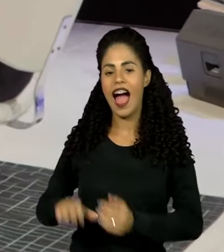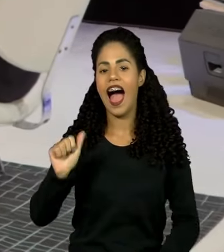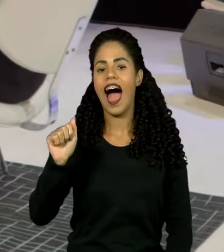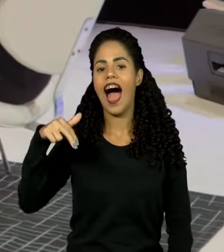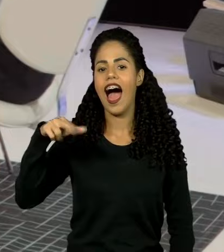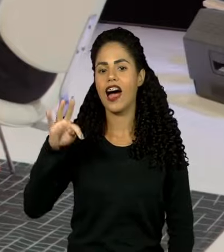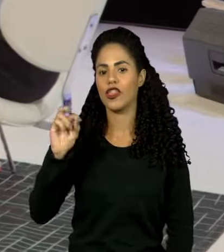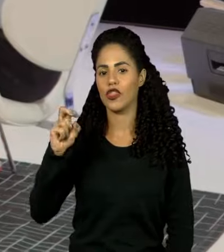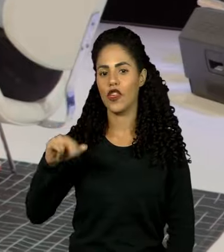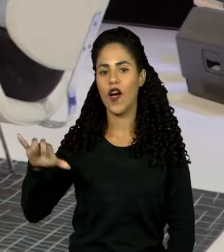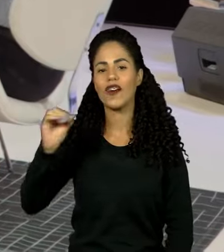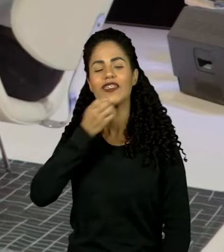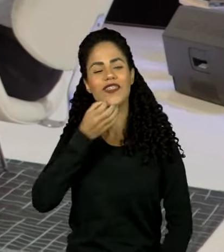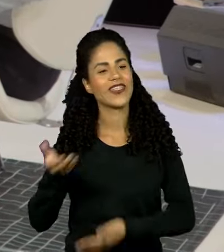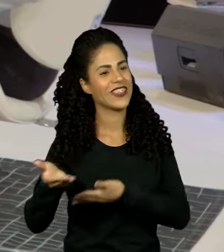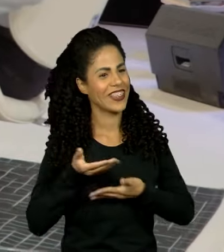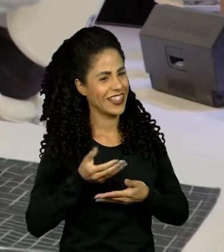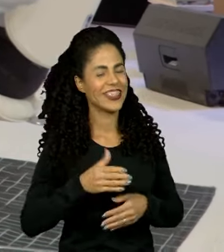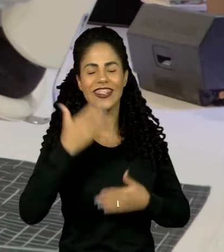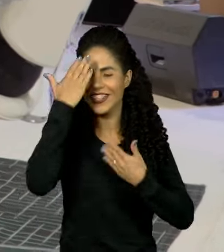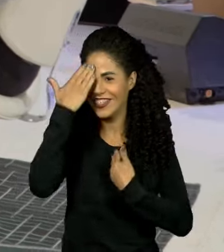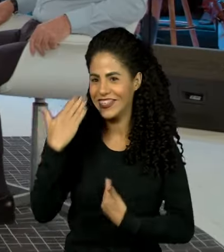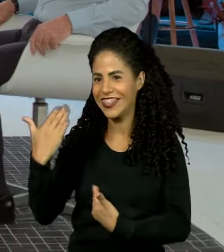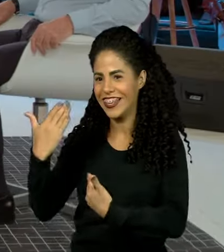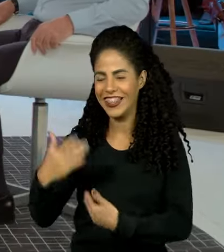bem-vindo Queiroz obrigado